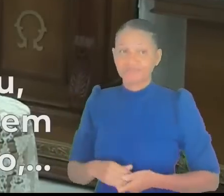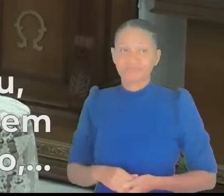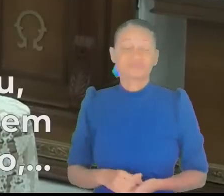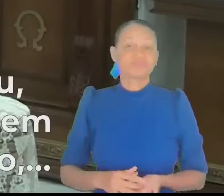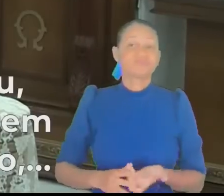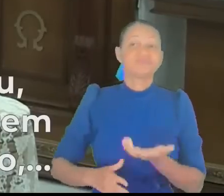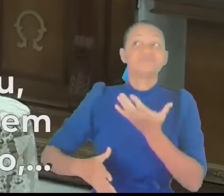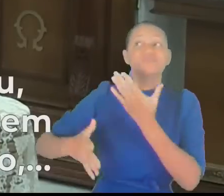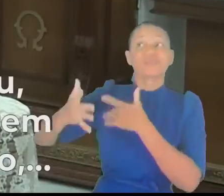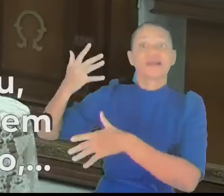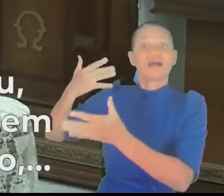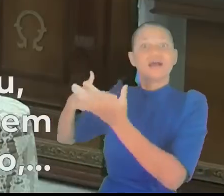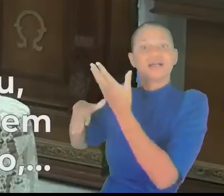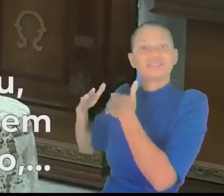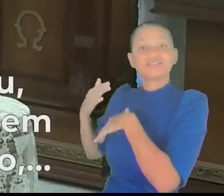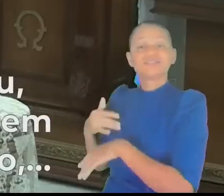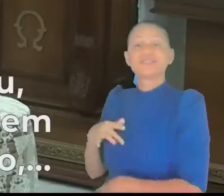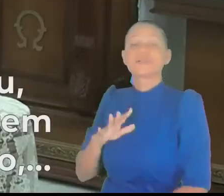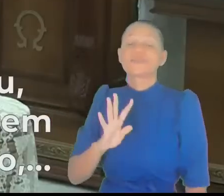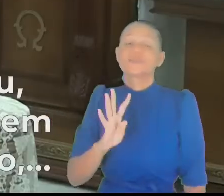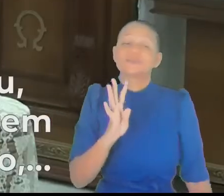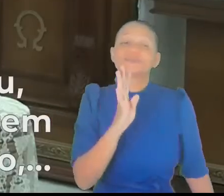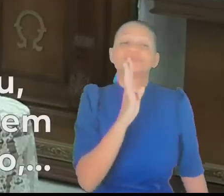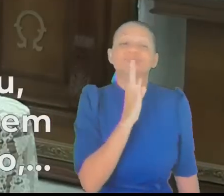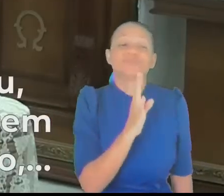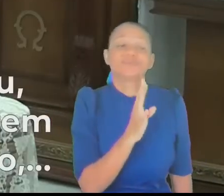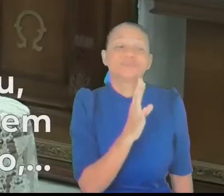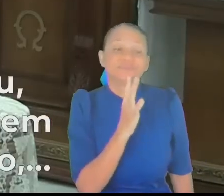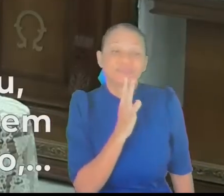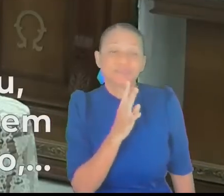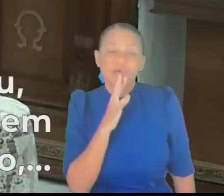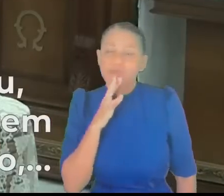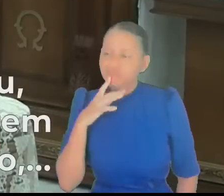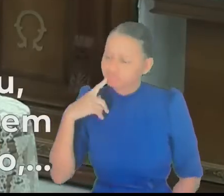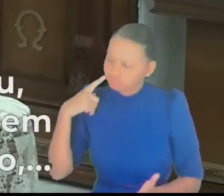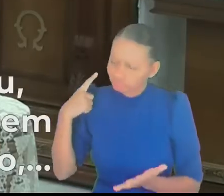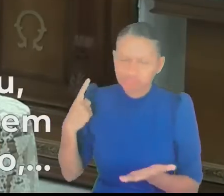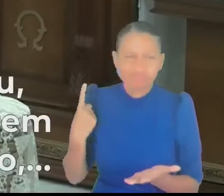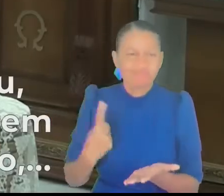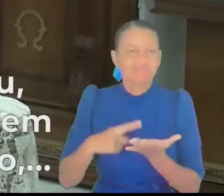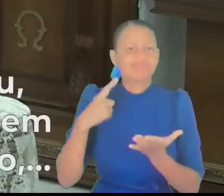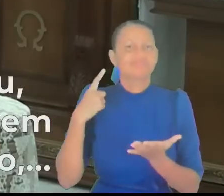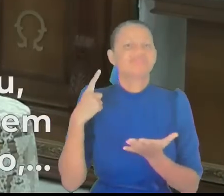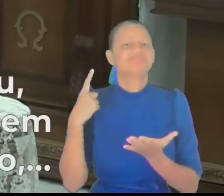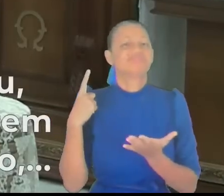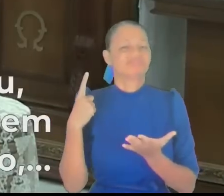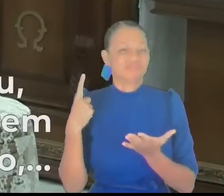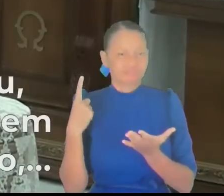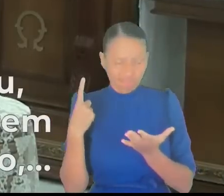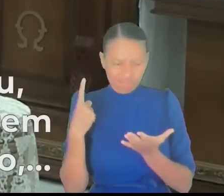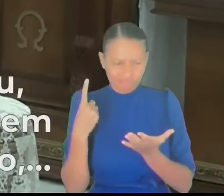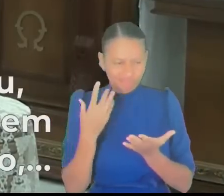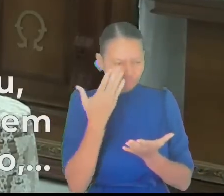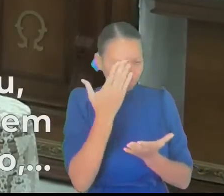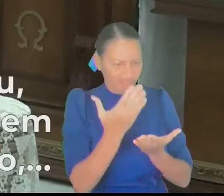dantes conheceu, também os predestinou para